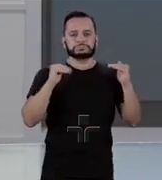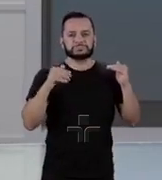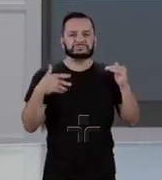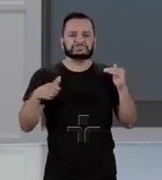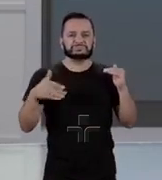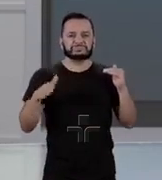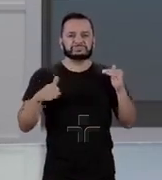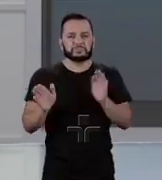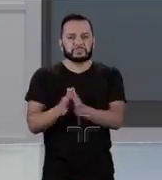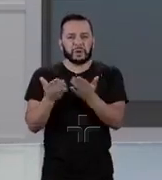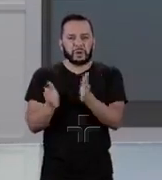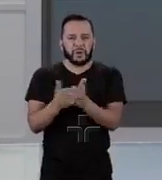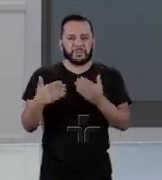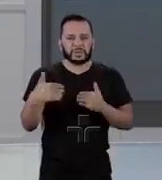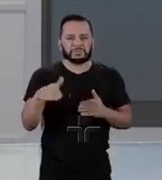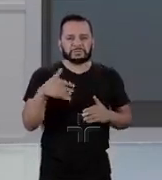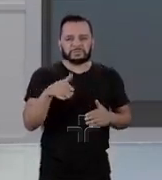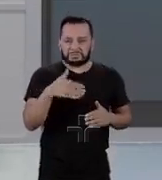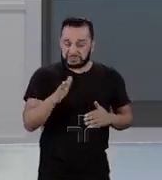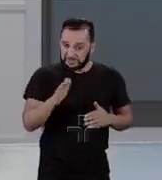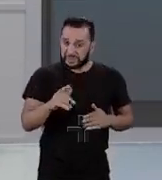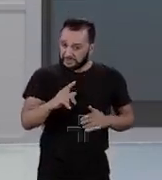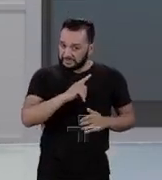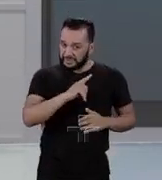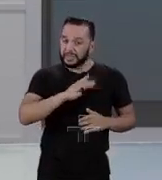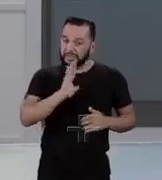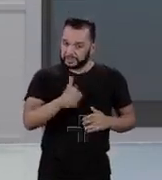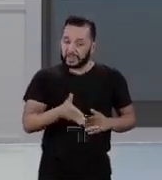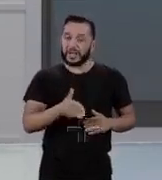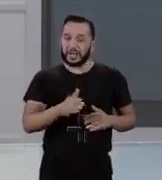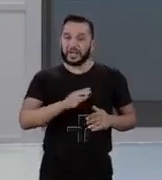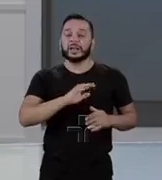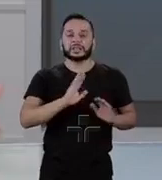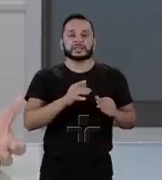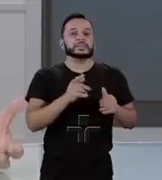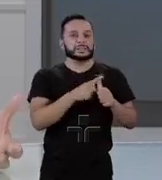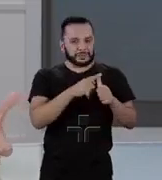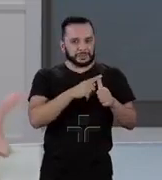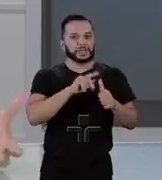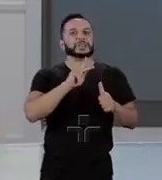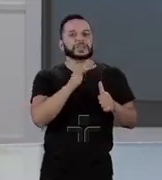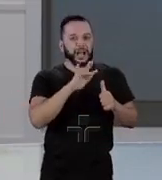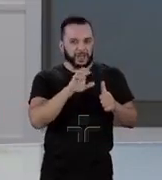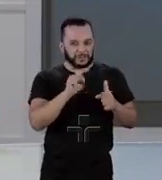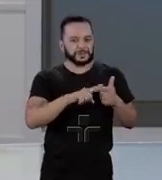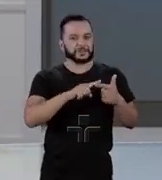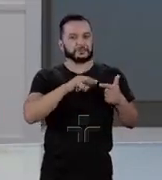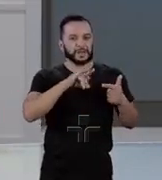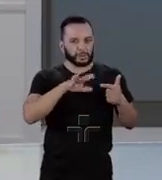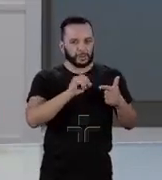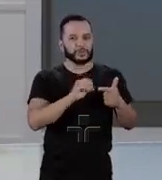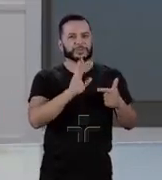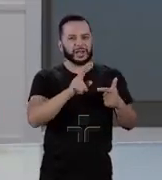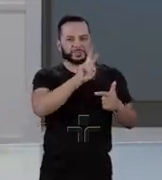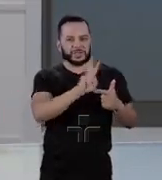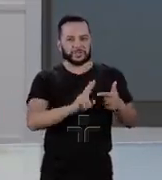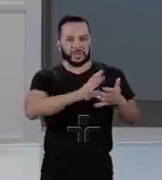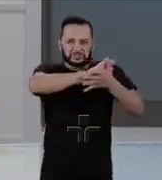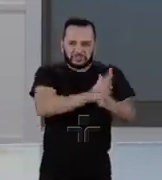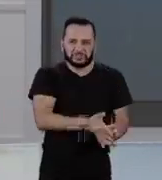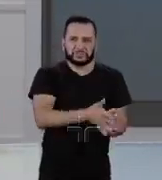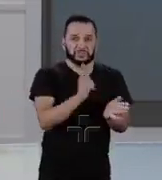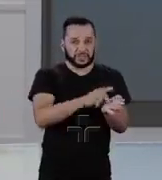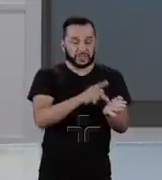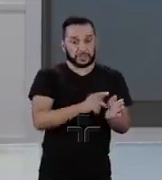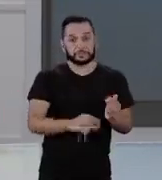aí de espaço do Chávez e do Maduro, e o Maduro agora destruindo a Venezuela, nem luz quase tem. Agora, nesse caso da